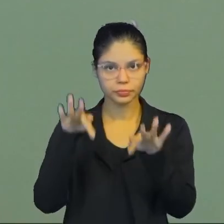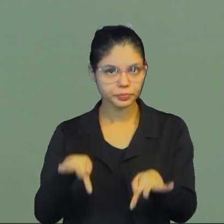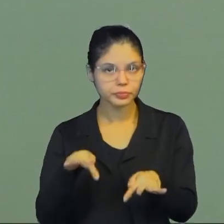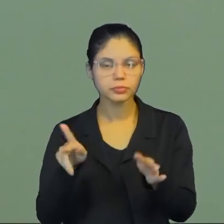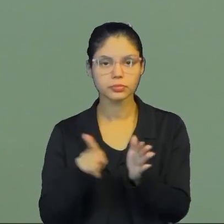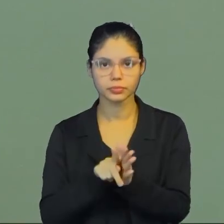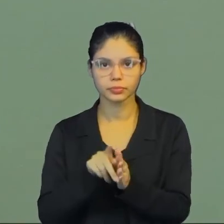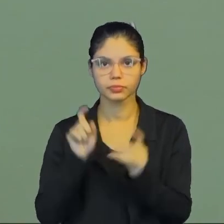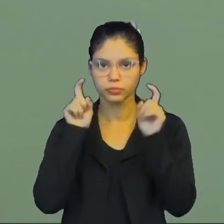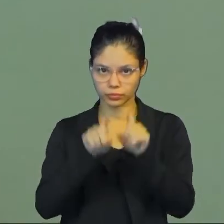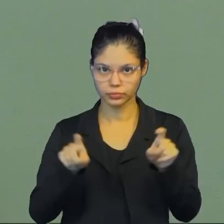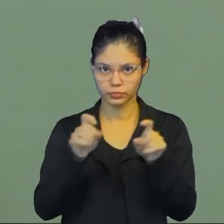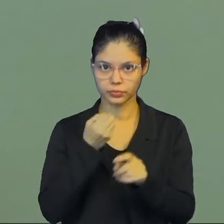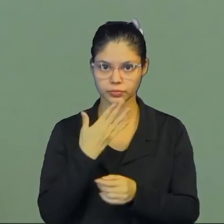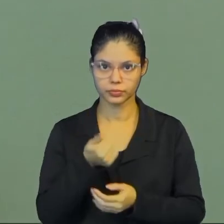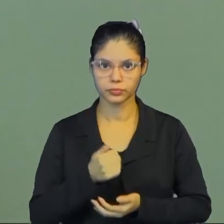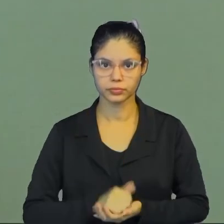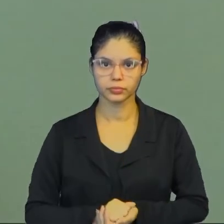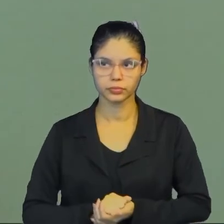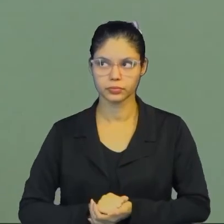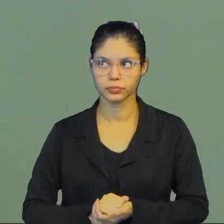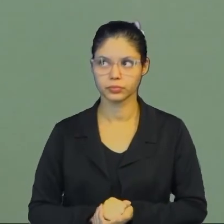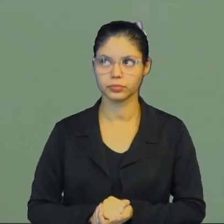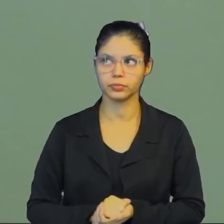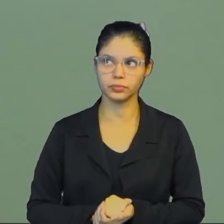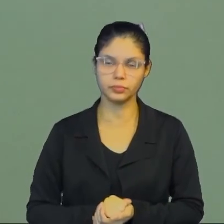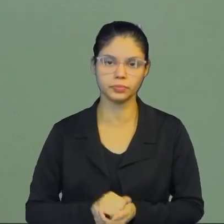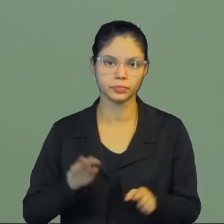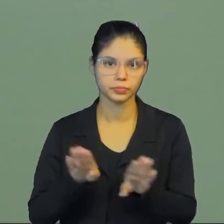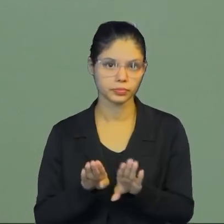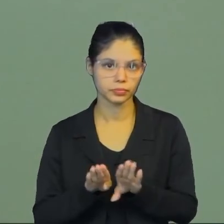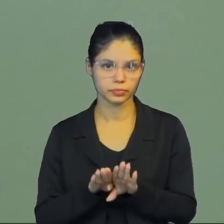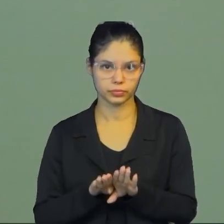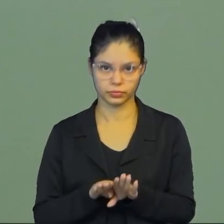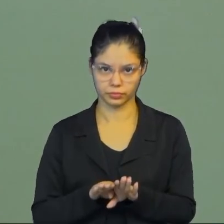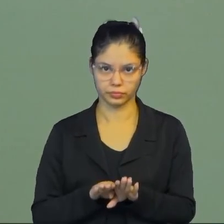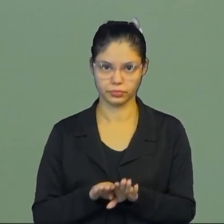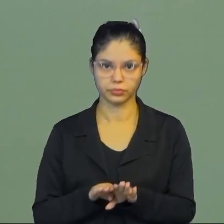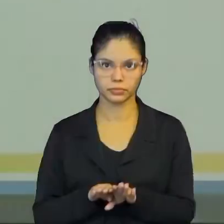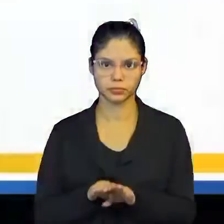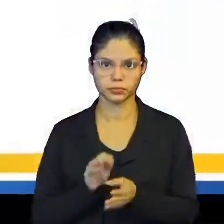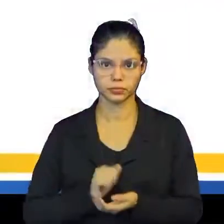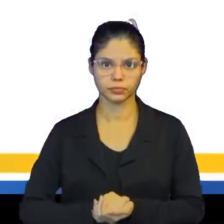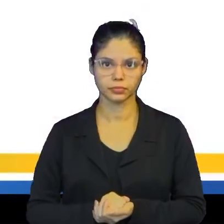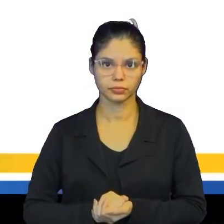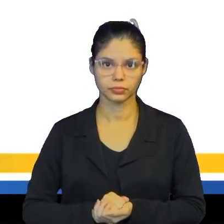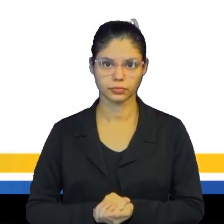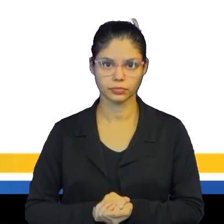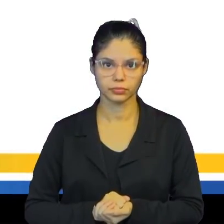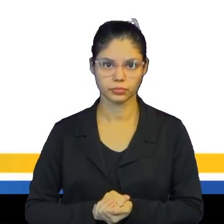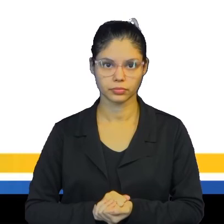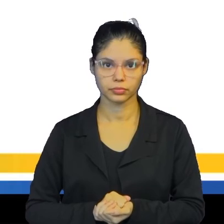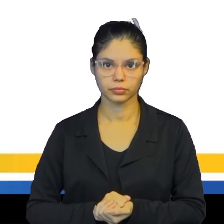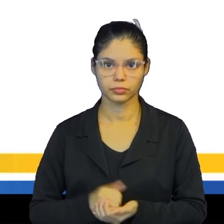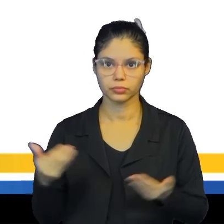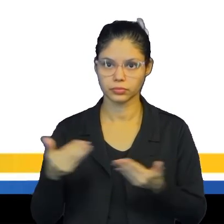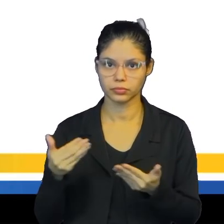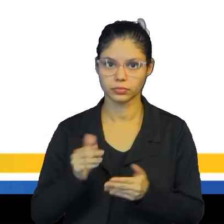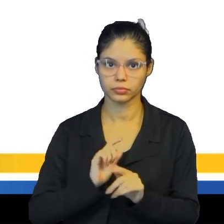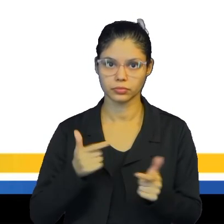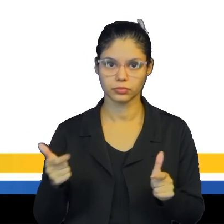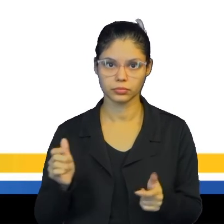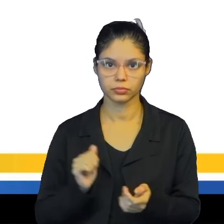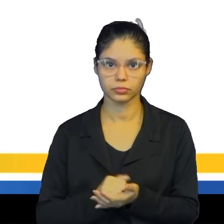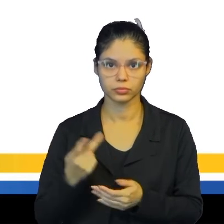no computador. Beleza? Tranquilo? Essa é a vetorizada, tá? Atualmente há uma